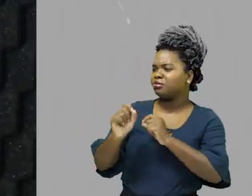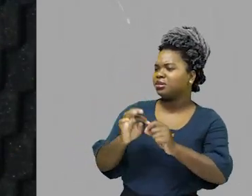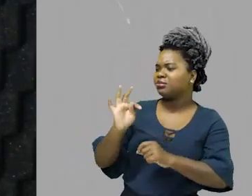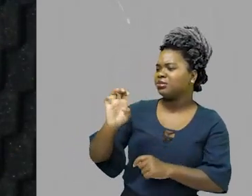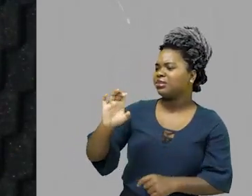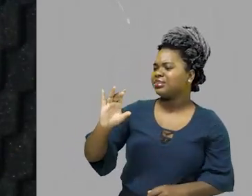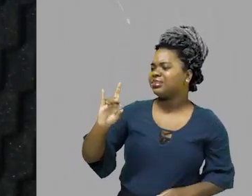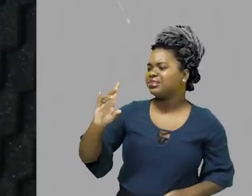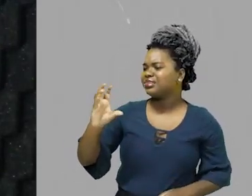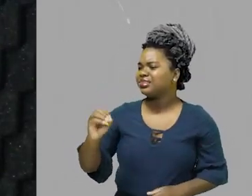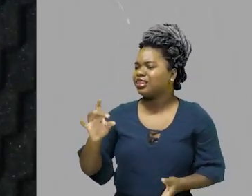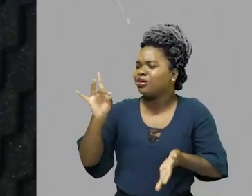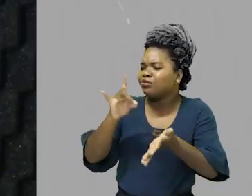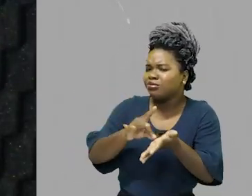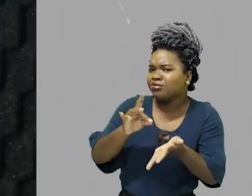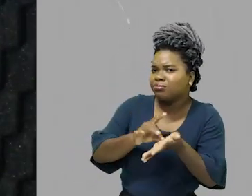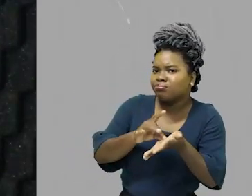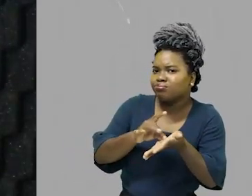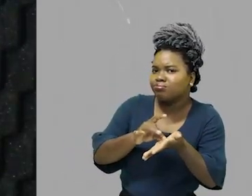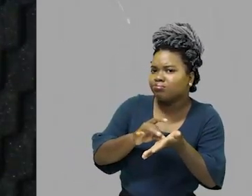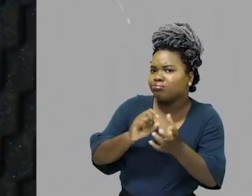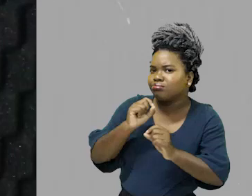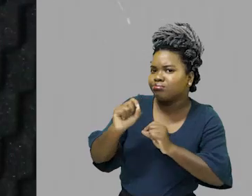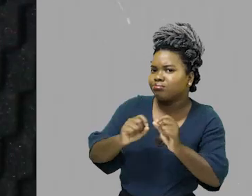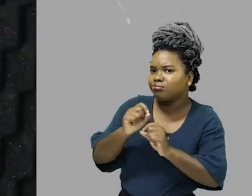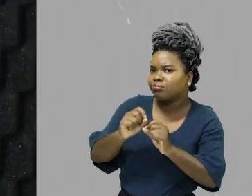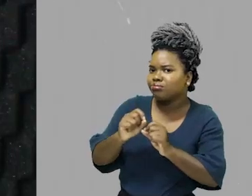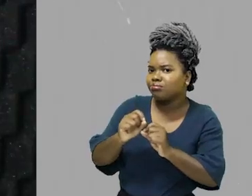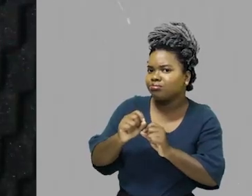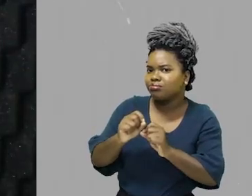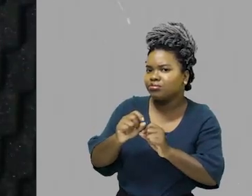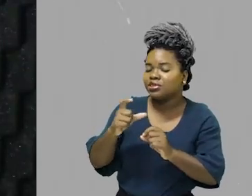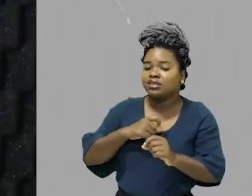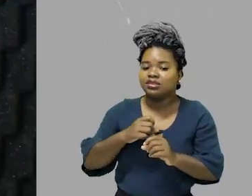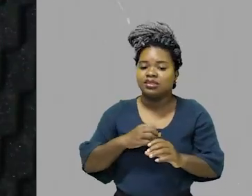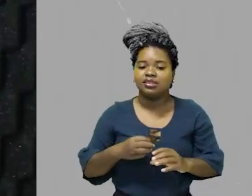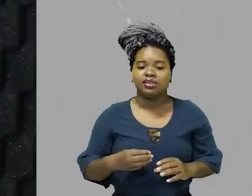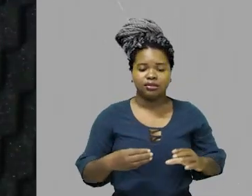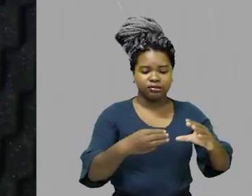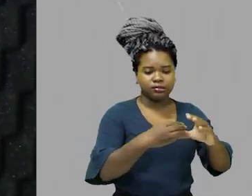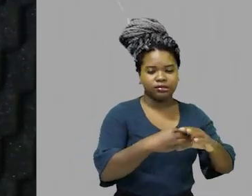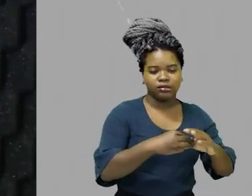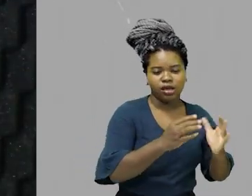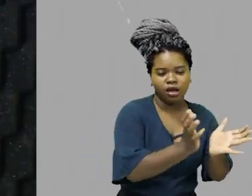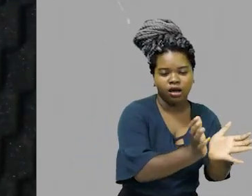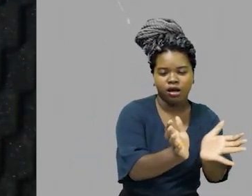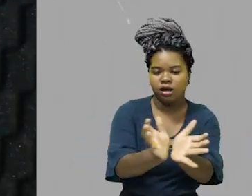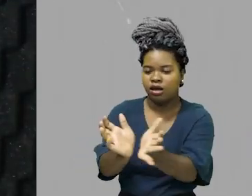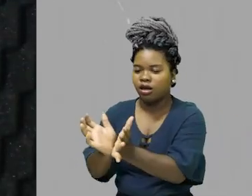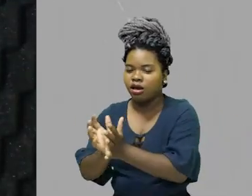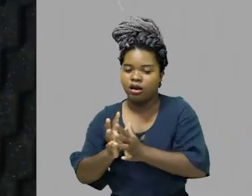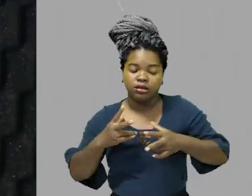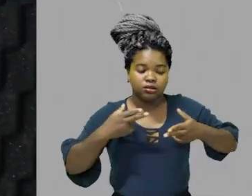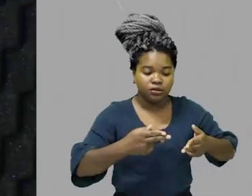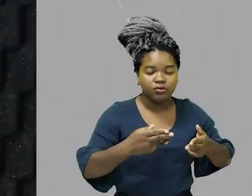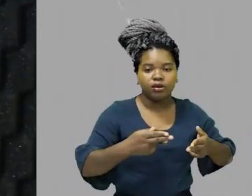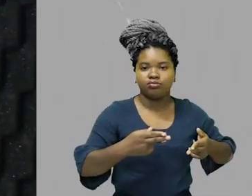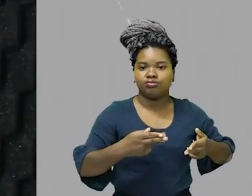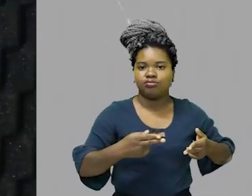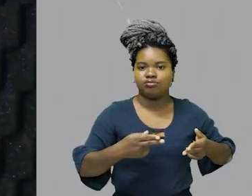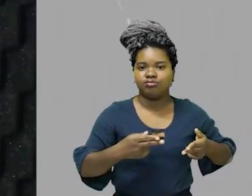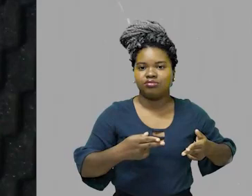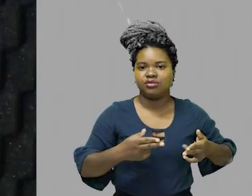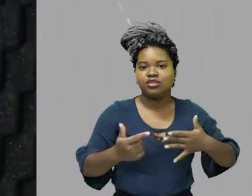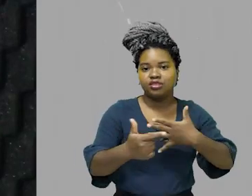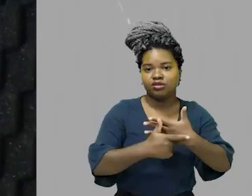verdadeiro? Um tecido verdadeiro é um conjunto de várias células semelhantes que exercem uma função em